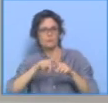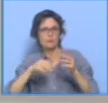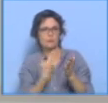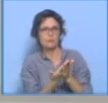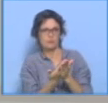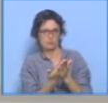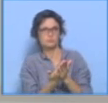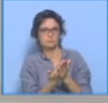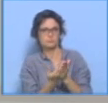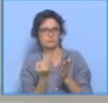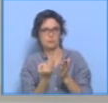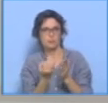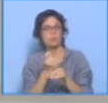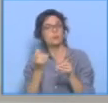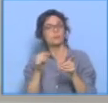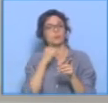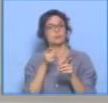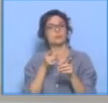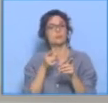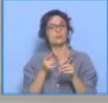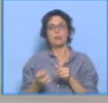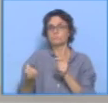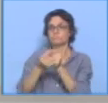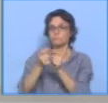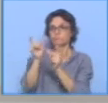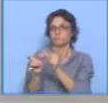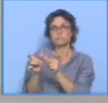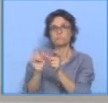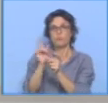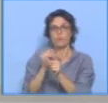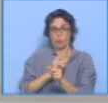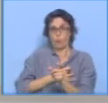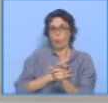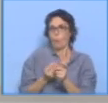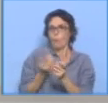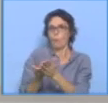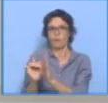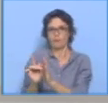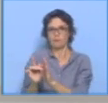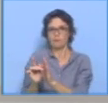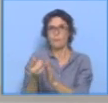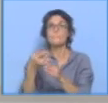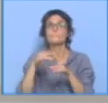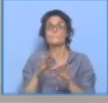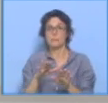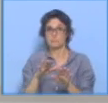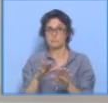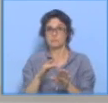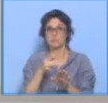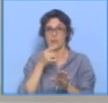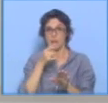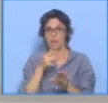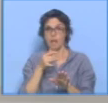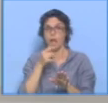respondendo que próximo não é aquele que deve ser amado, mas é aquele que